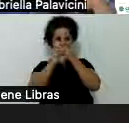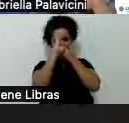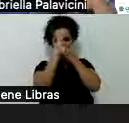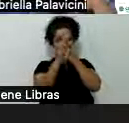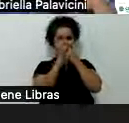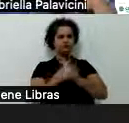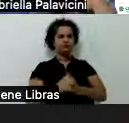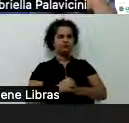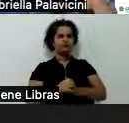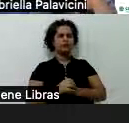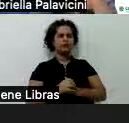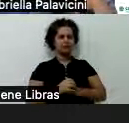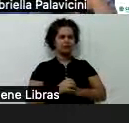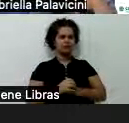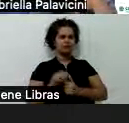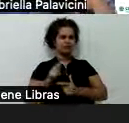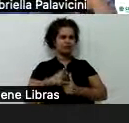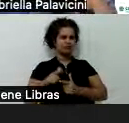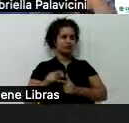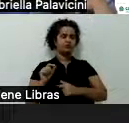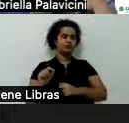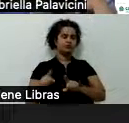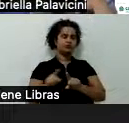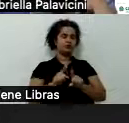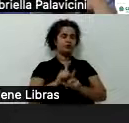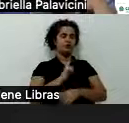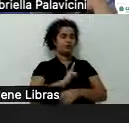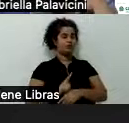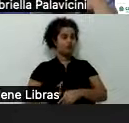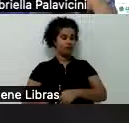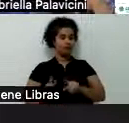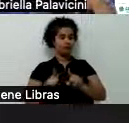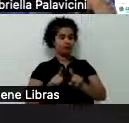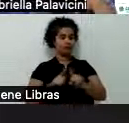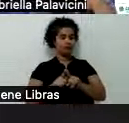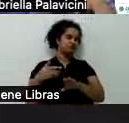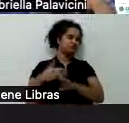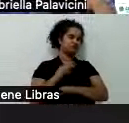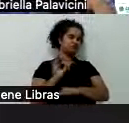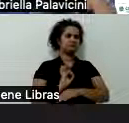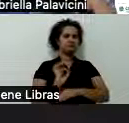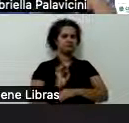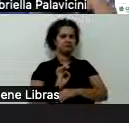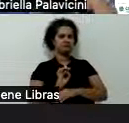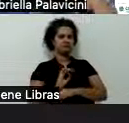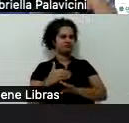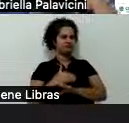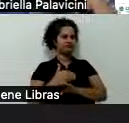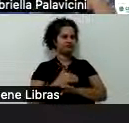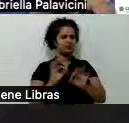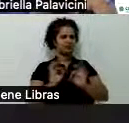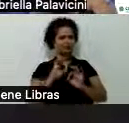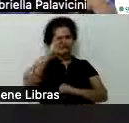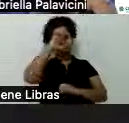É um programa também do governo, ele não tem muita participação cidadã, no sentido de que